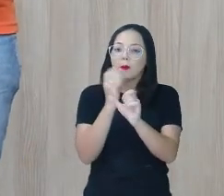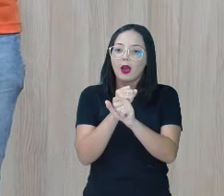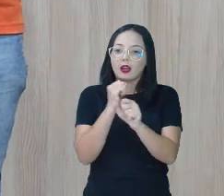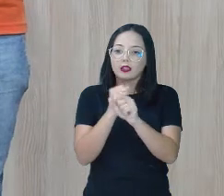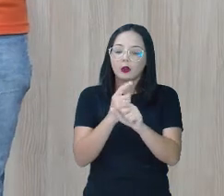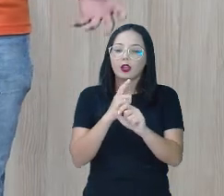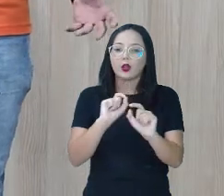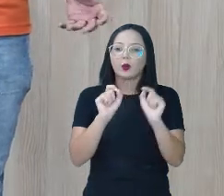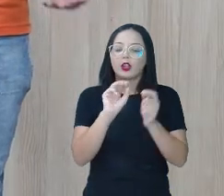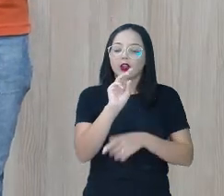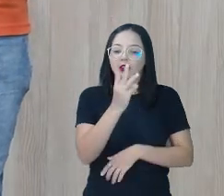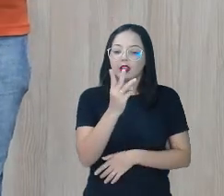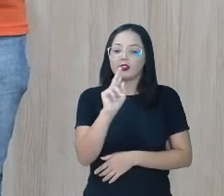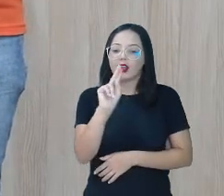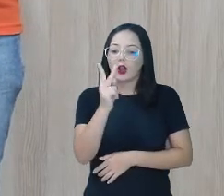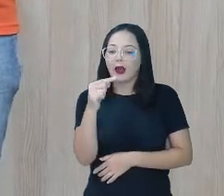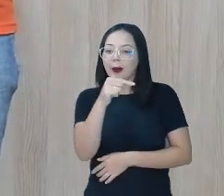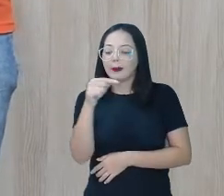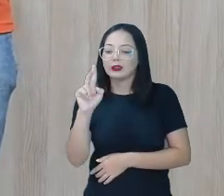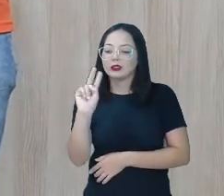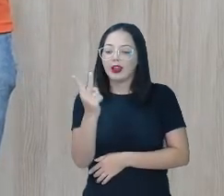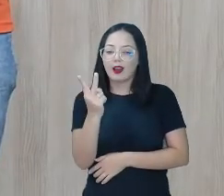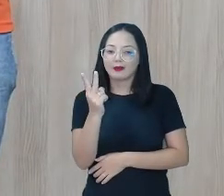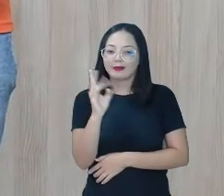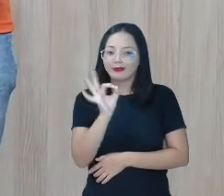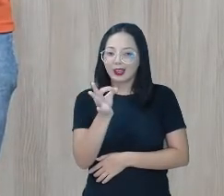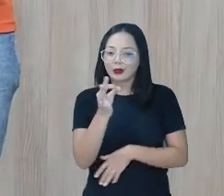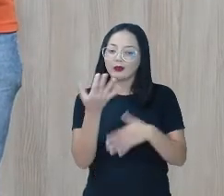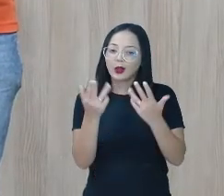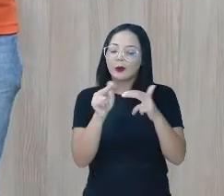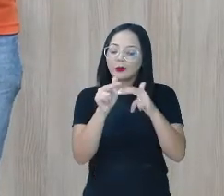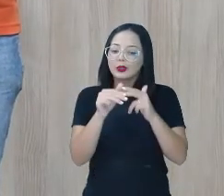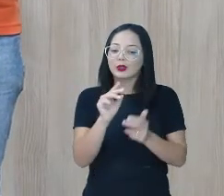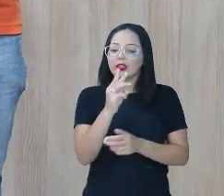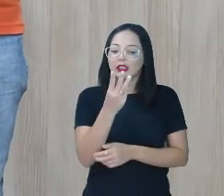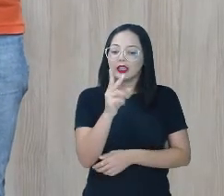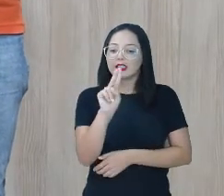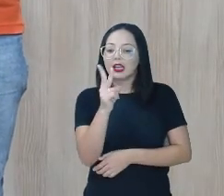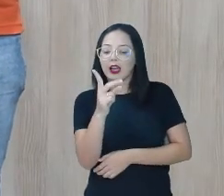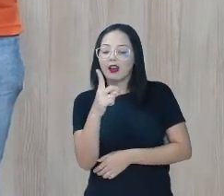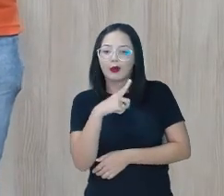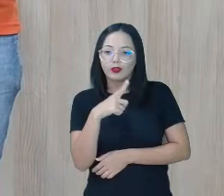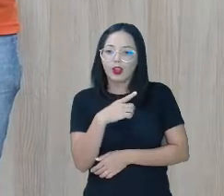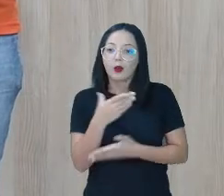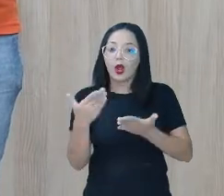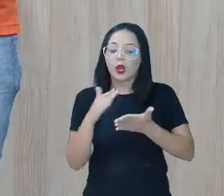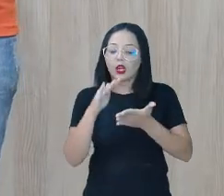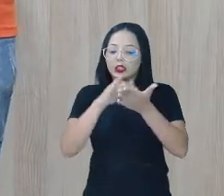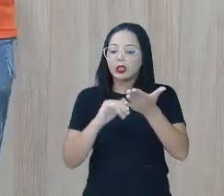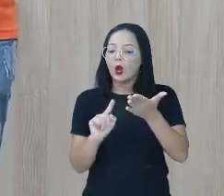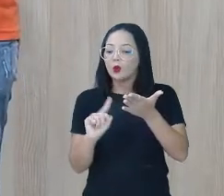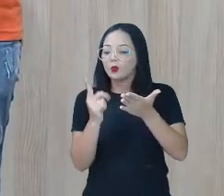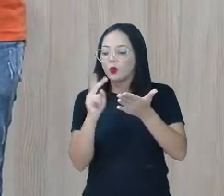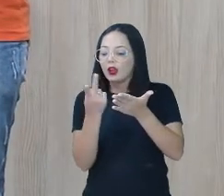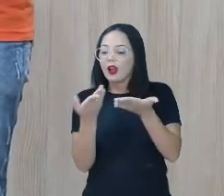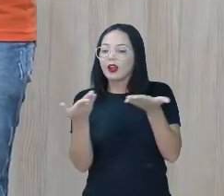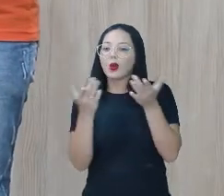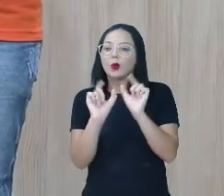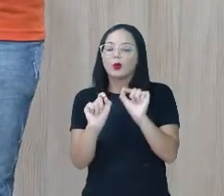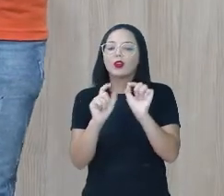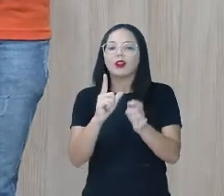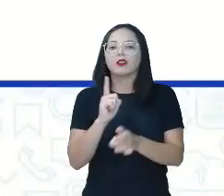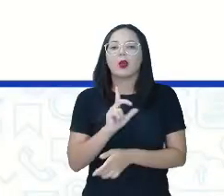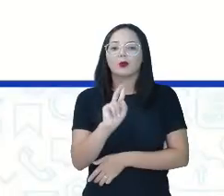tenho 3H menos H, certo? Então, dos 3H que eu tenho, eu tiro 1H, eu fiquei